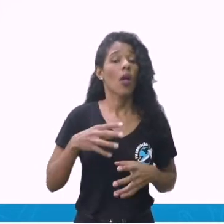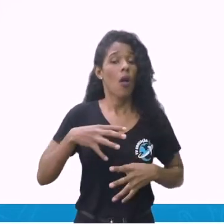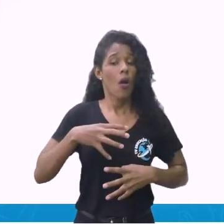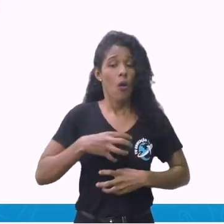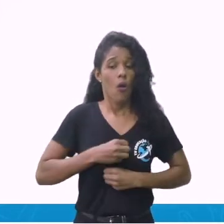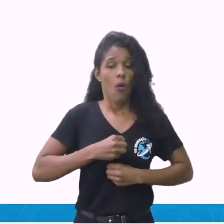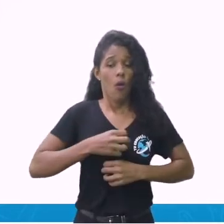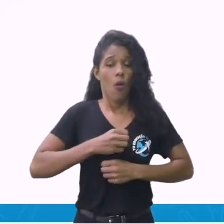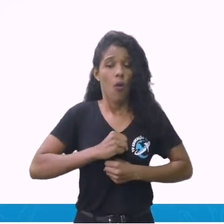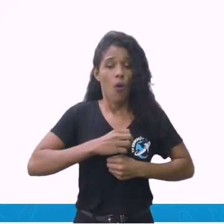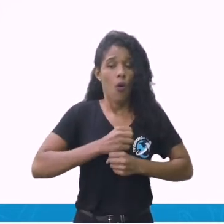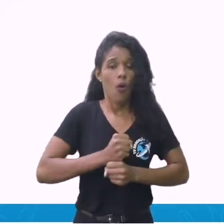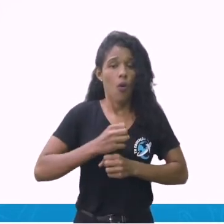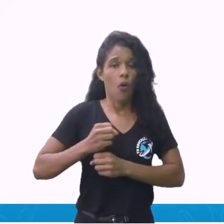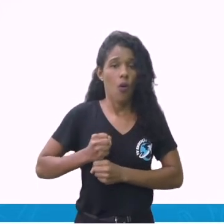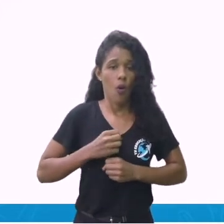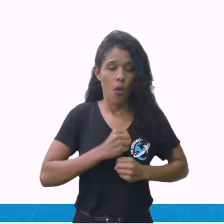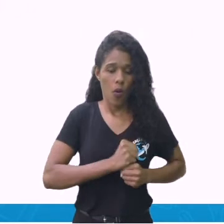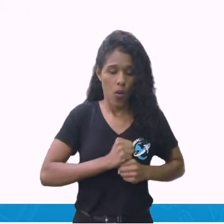do nosso organismo.